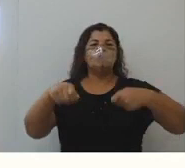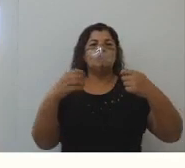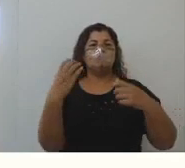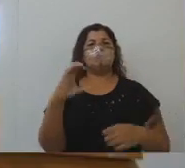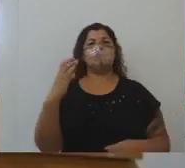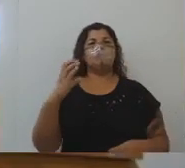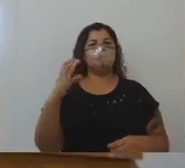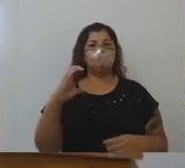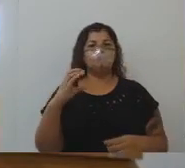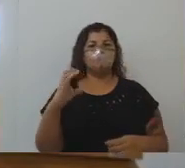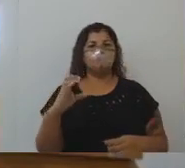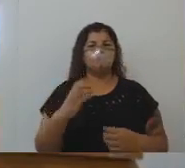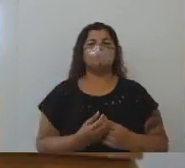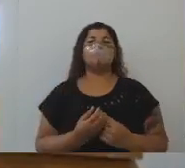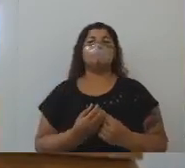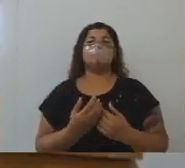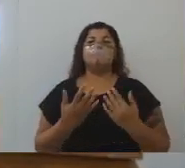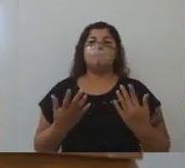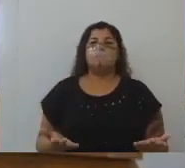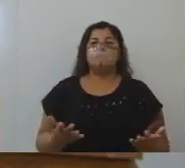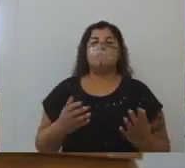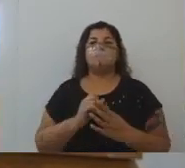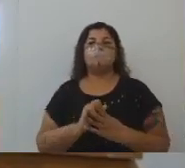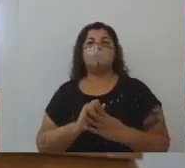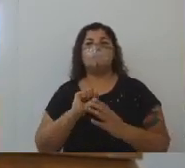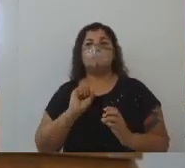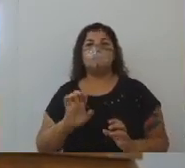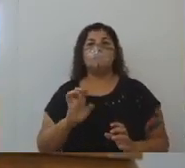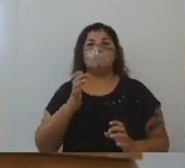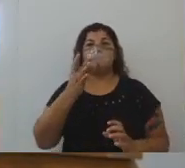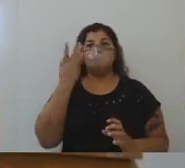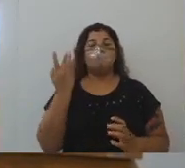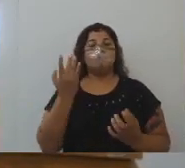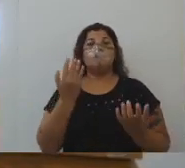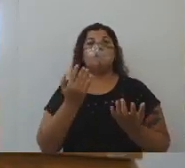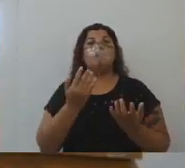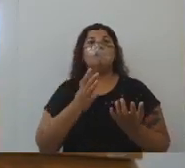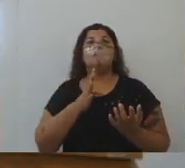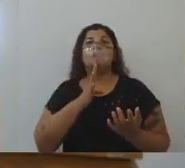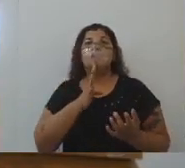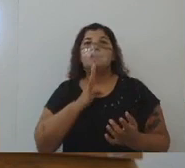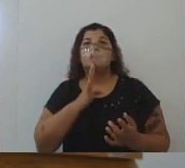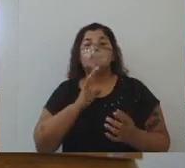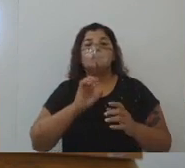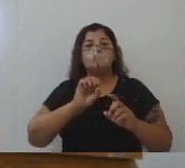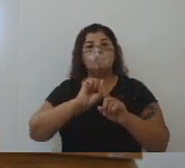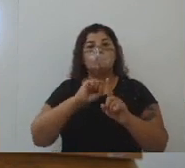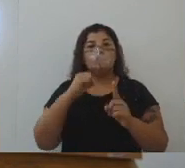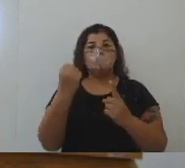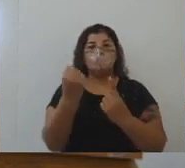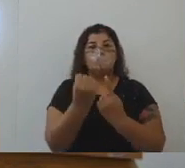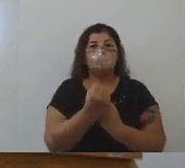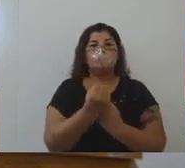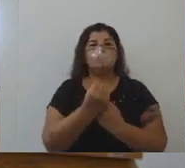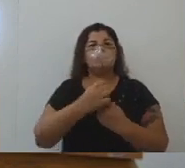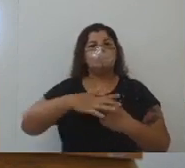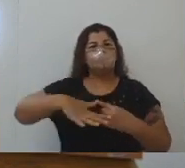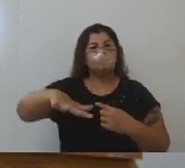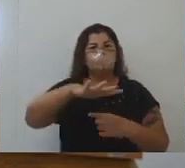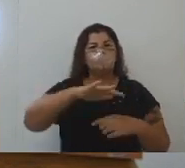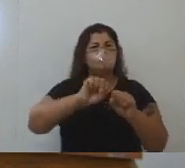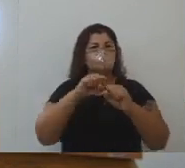aqui? Que quando a gente chega na sociologia enquanto ciência, a ciência ela começa